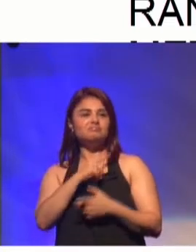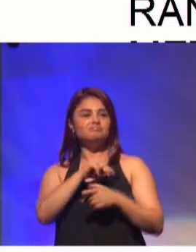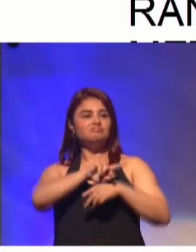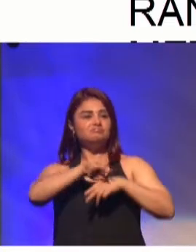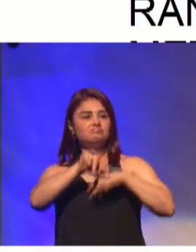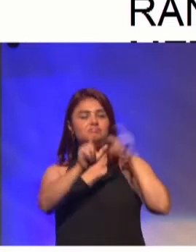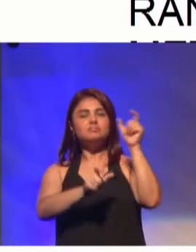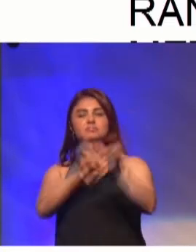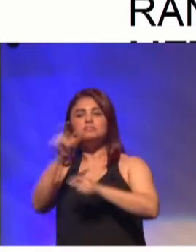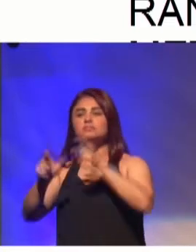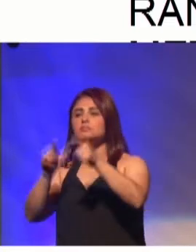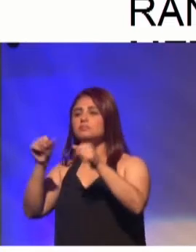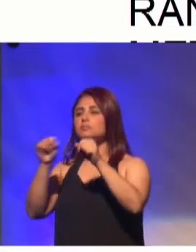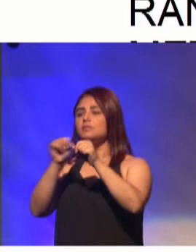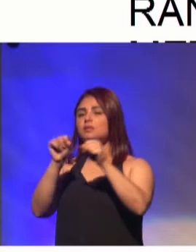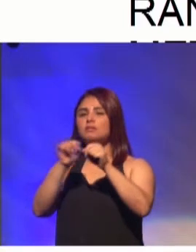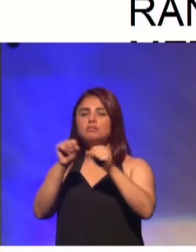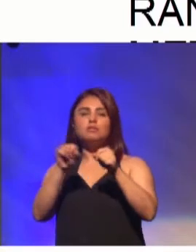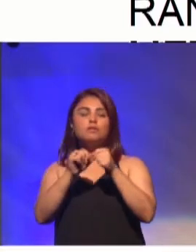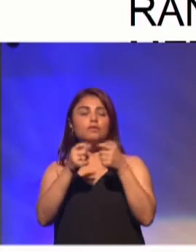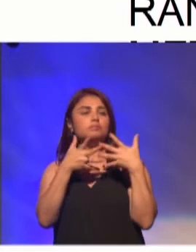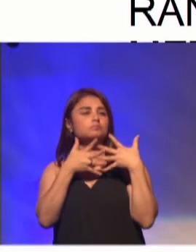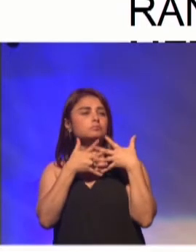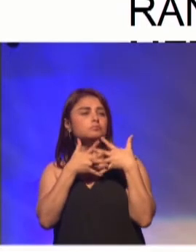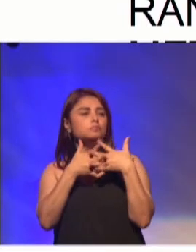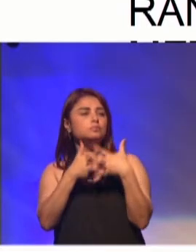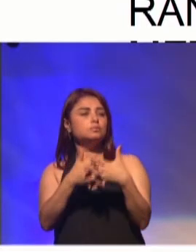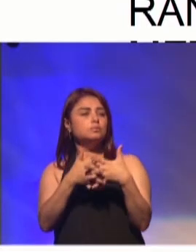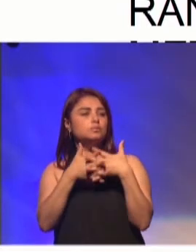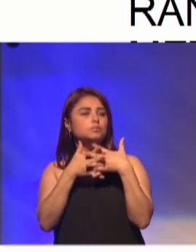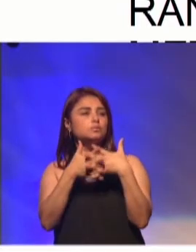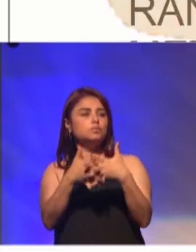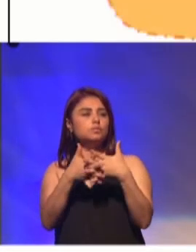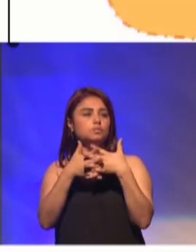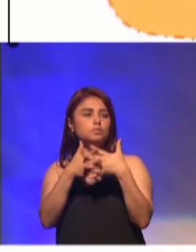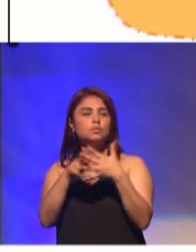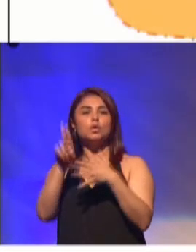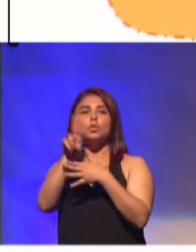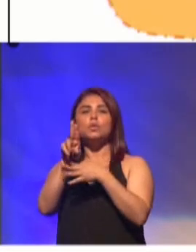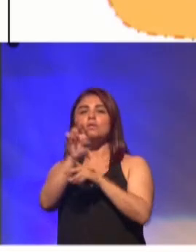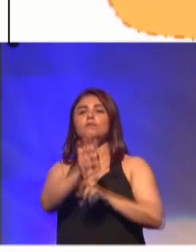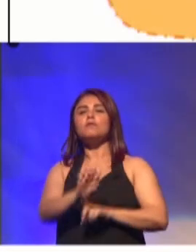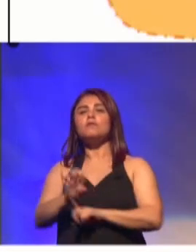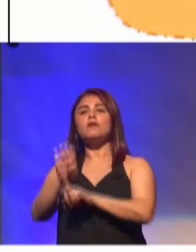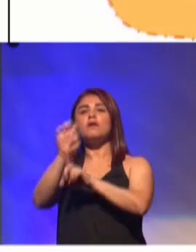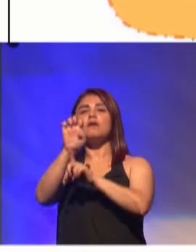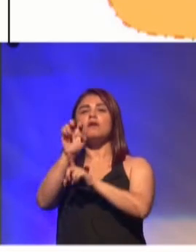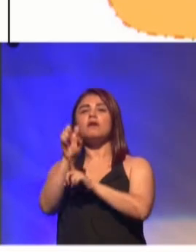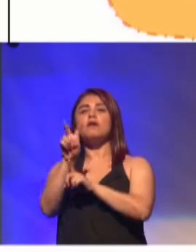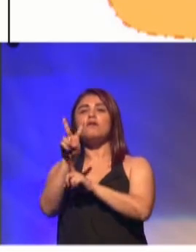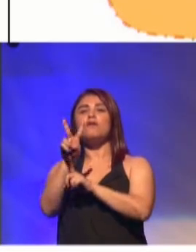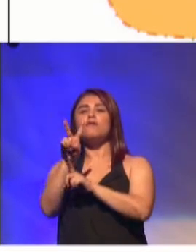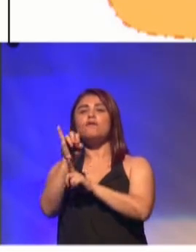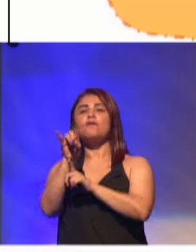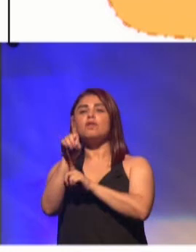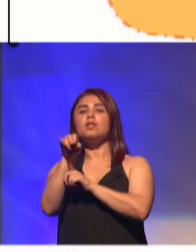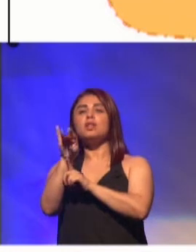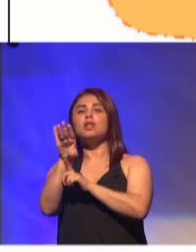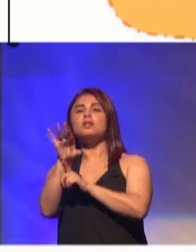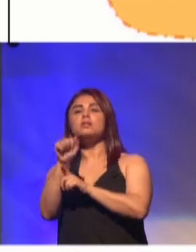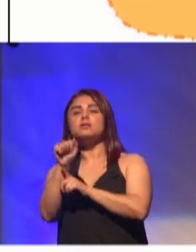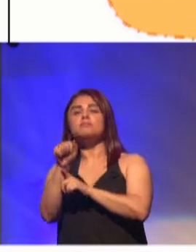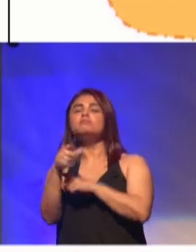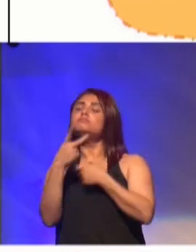gente que faz um fuzuê danado sobre a questão da evidência. E quando a gente fala de